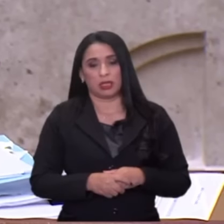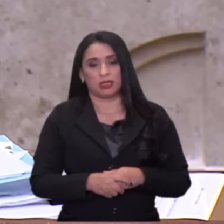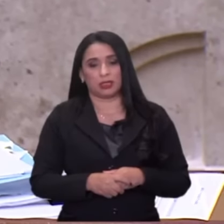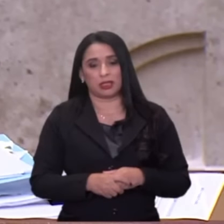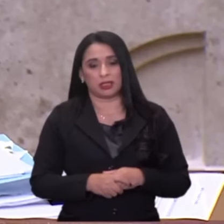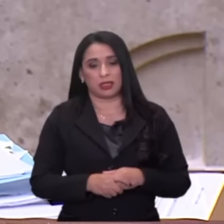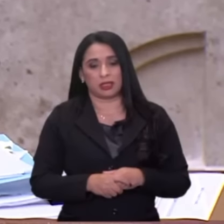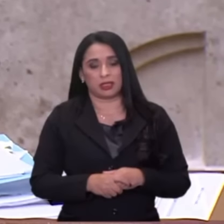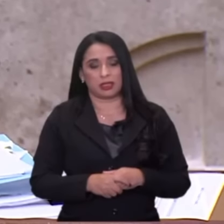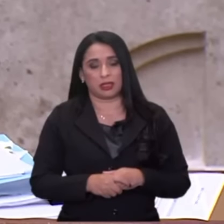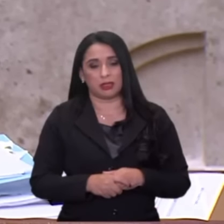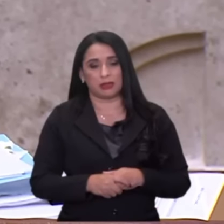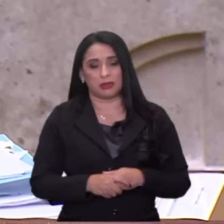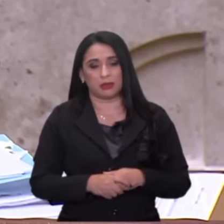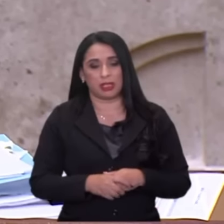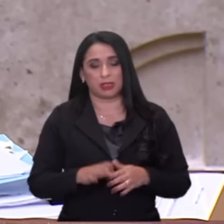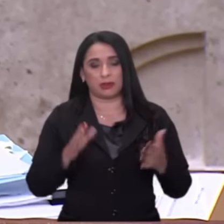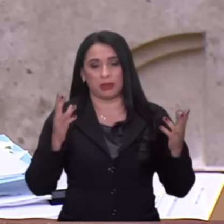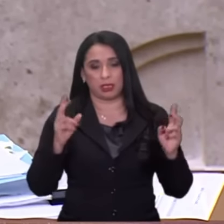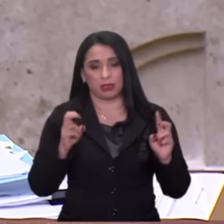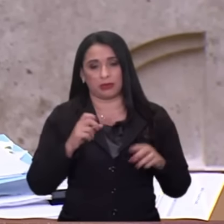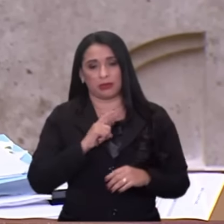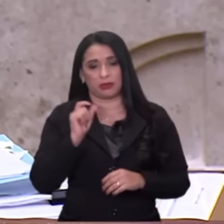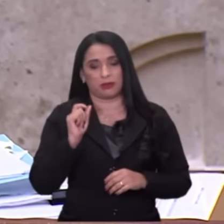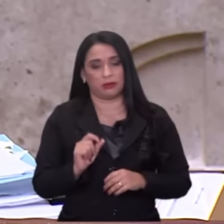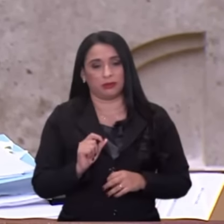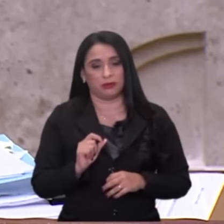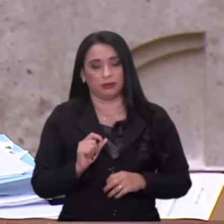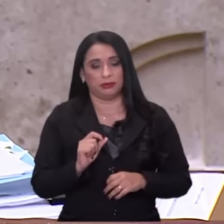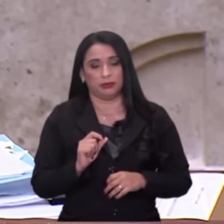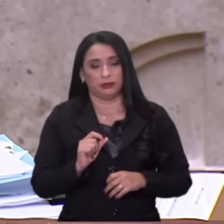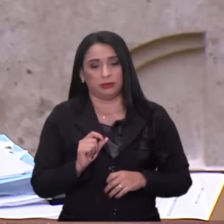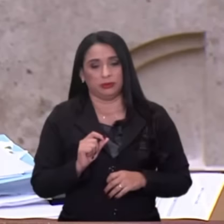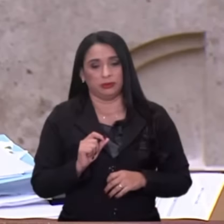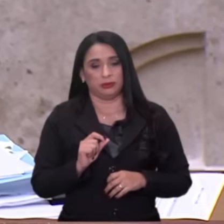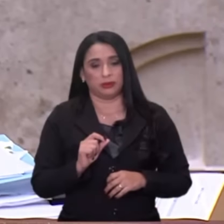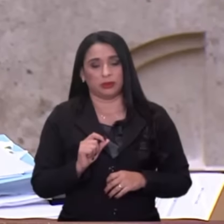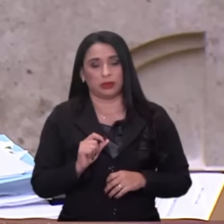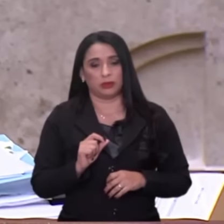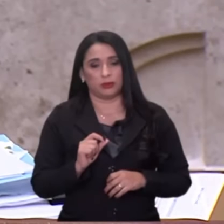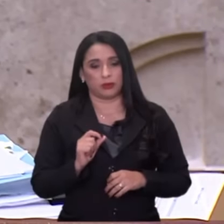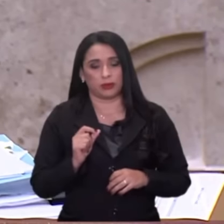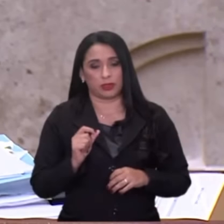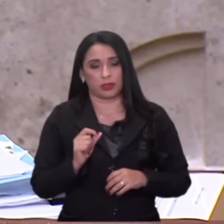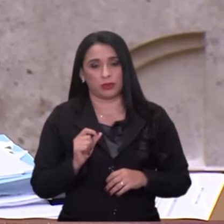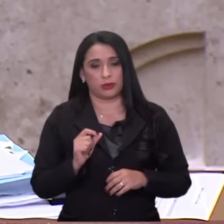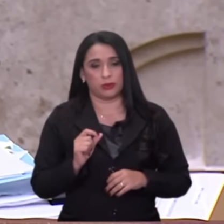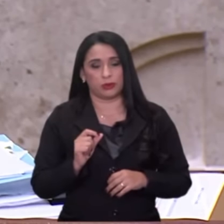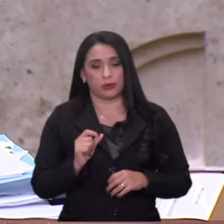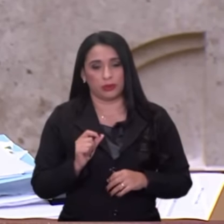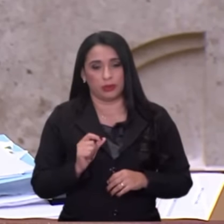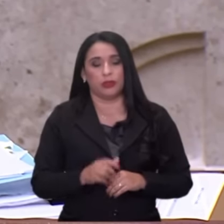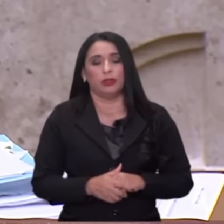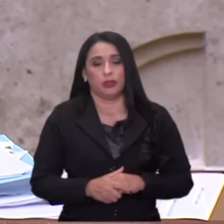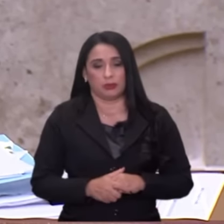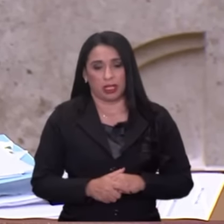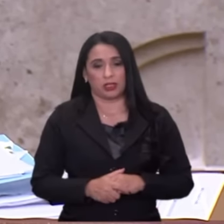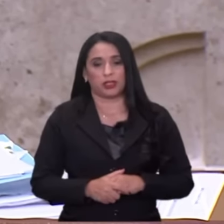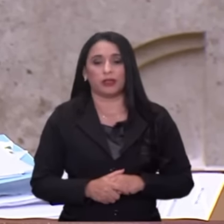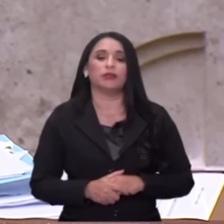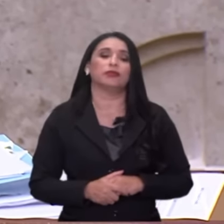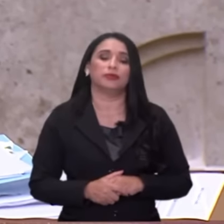inequivocamente constitucional. Saber se uma pessoa transexual tem o direito de utilizar